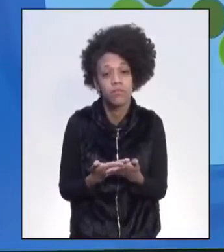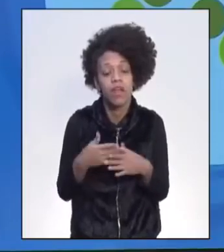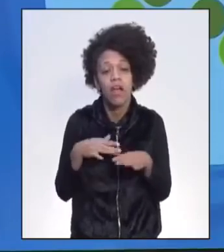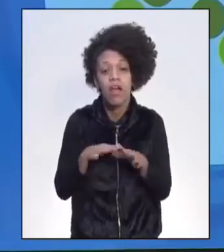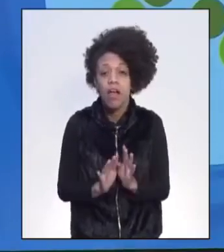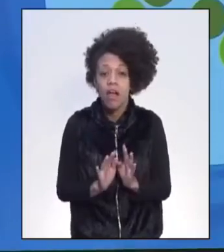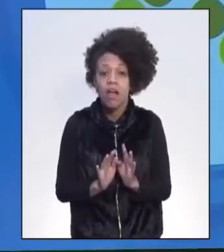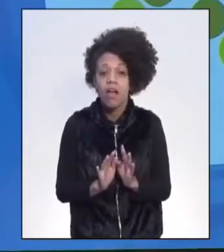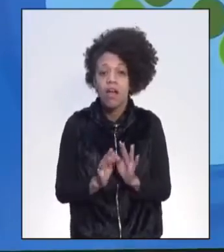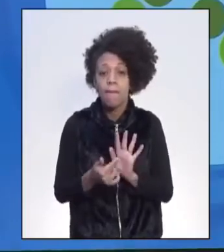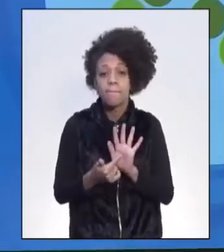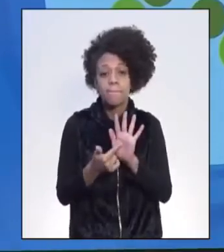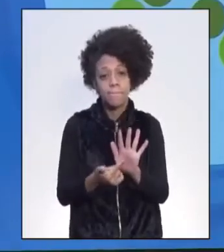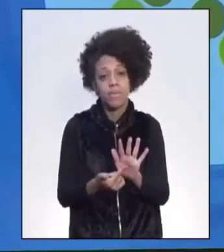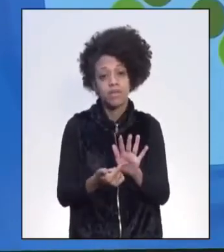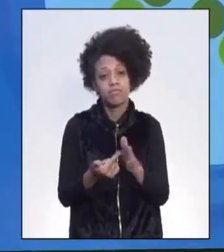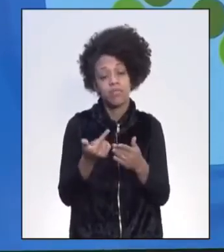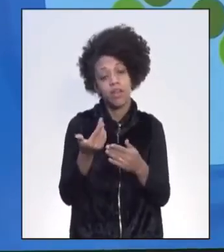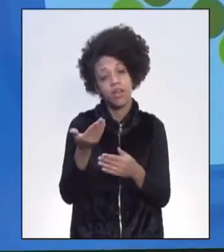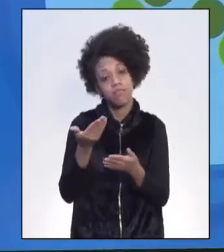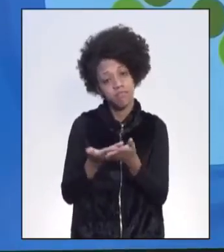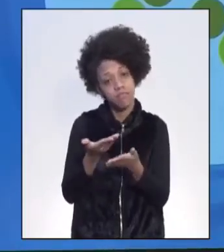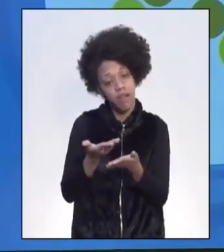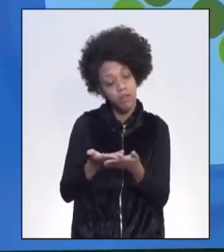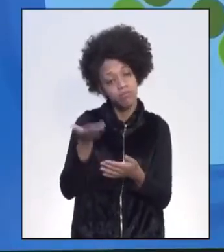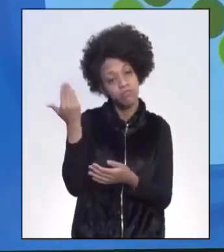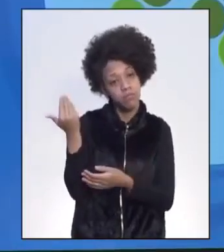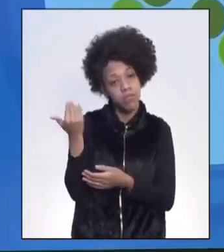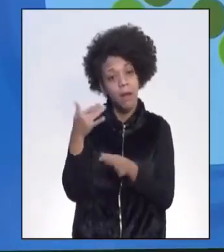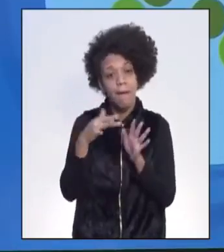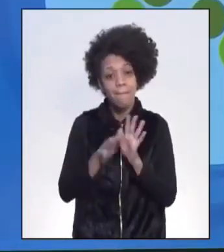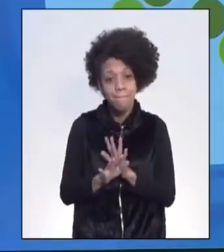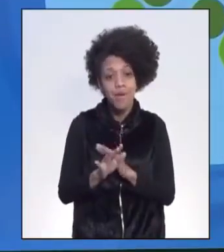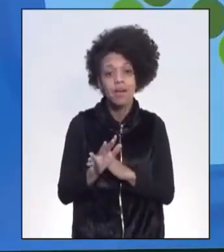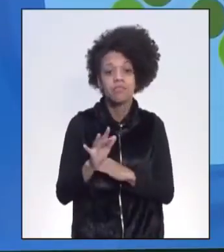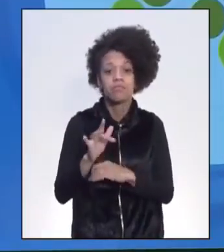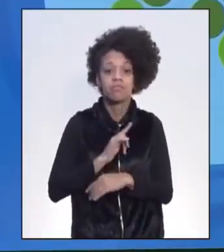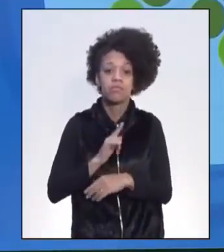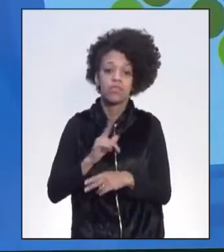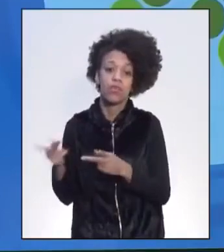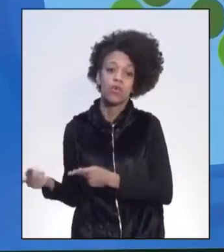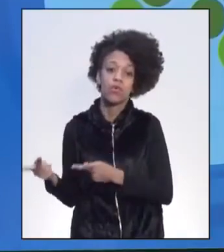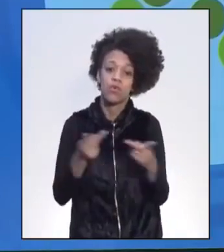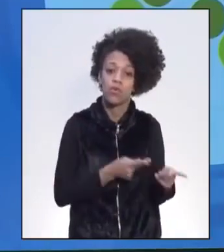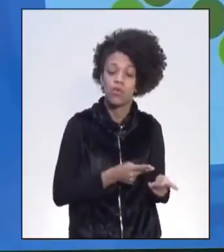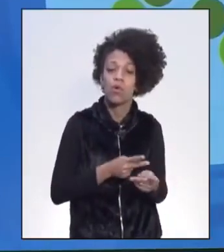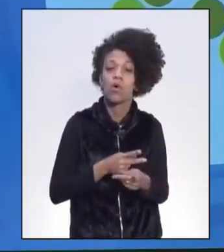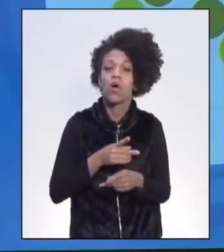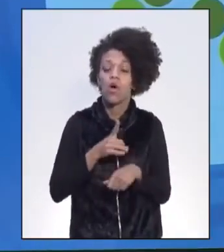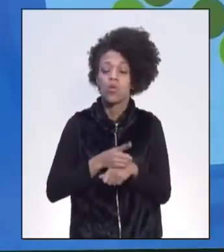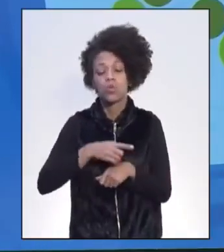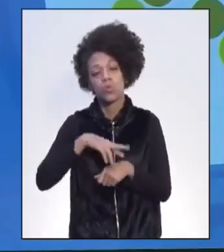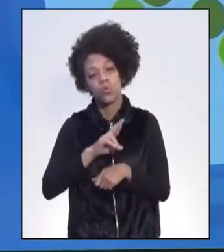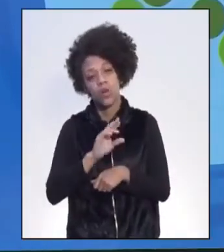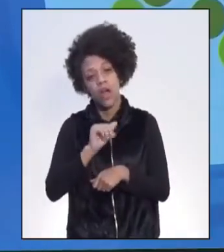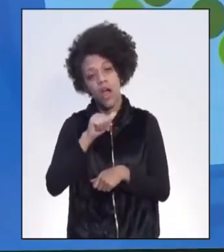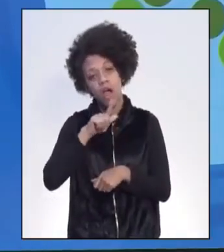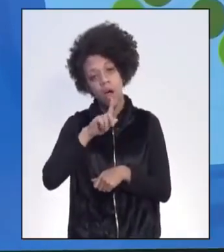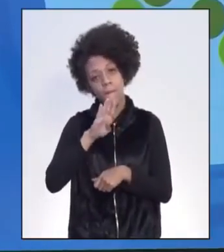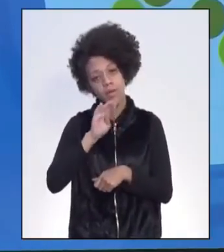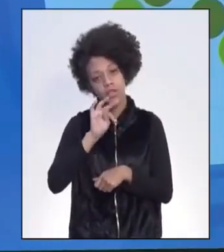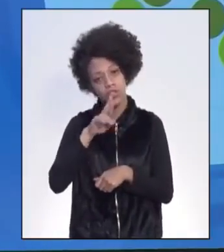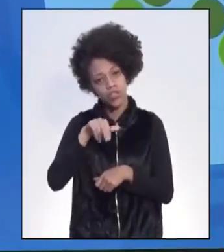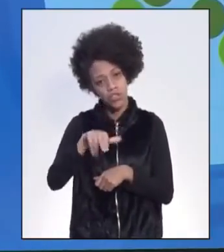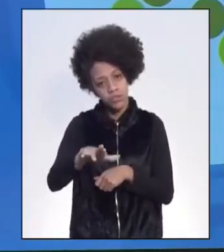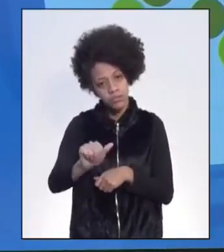que deveria ter sido apresentada na semana passada, mas vocês lembram que nós tivemos a visita da doutora Albertina, que abrilhantou aqui,